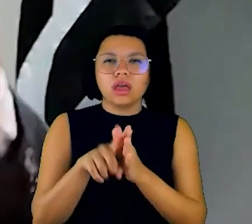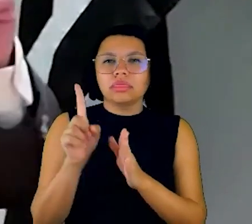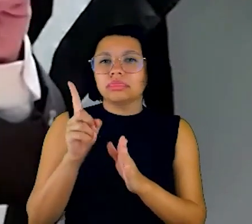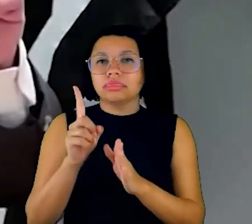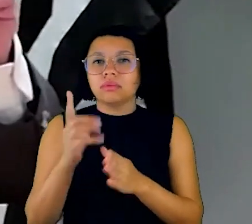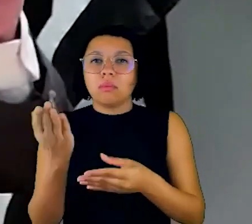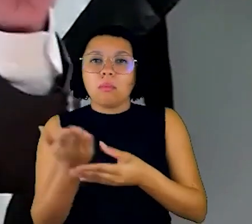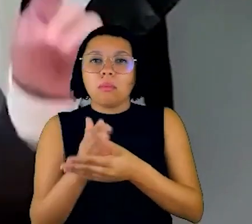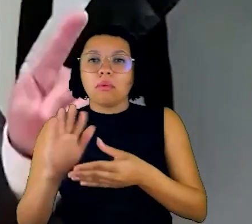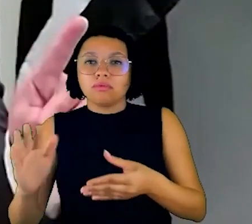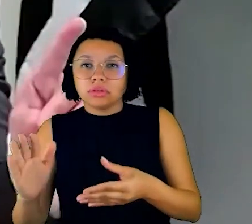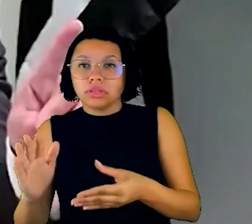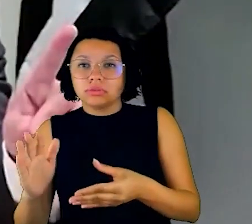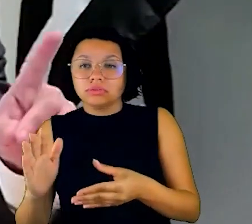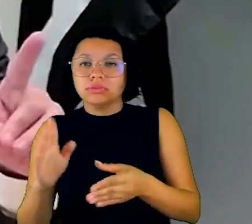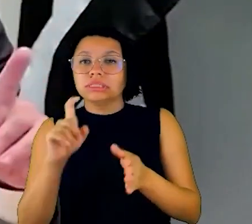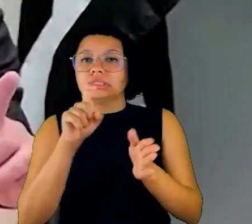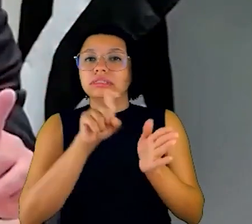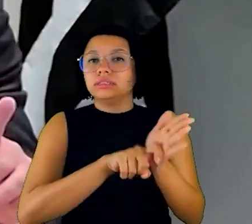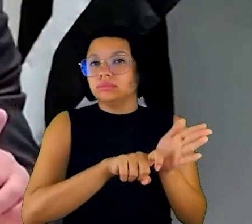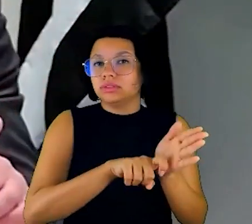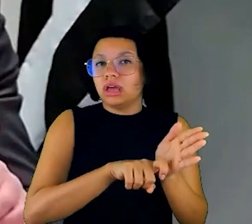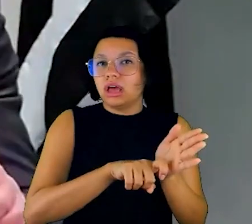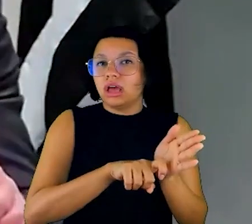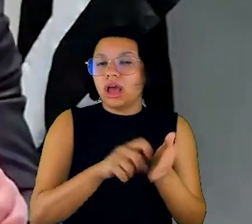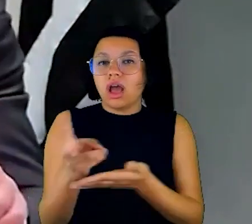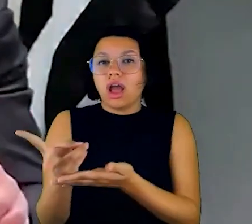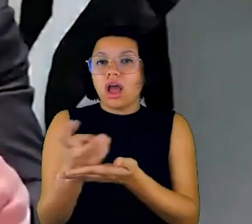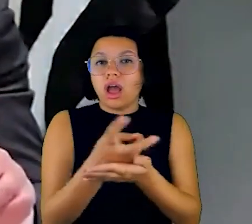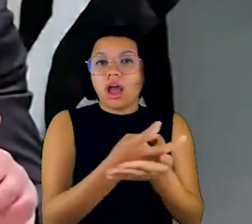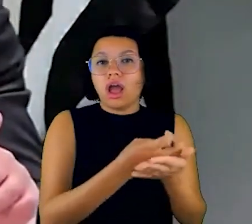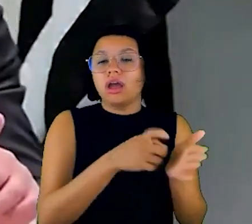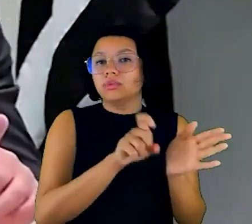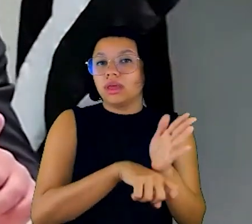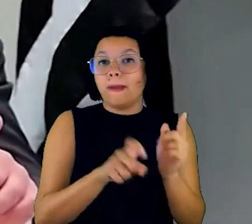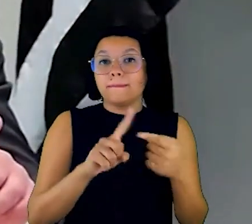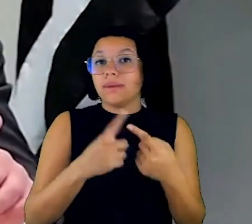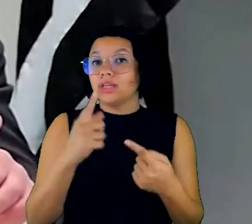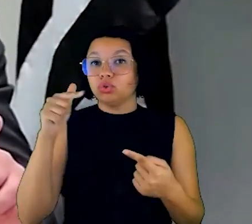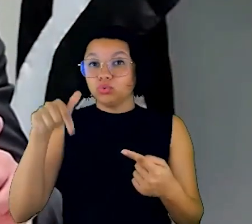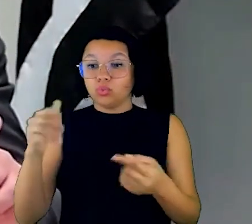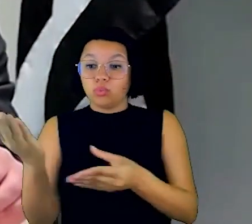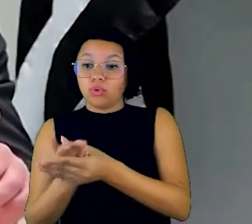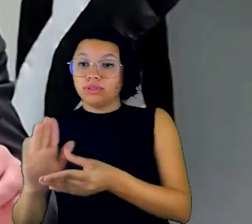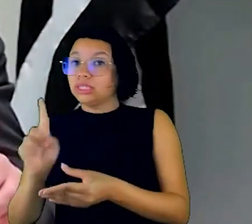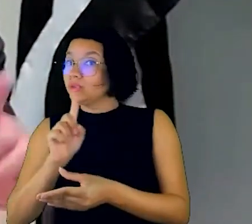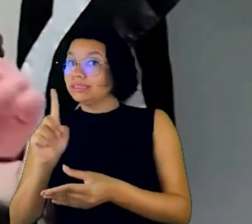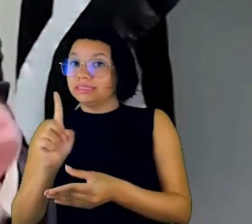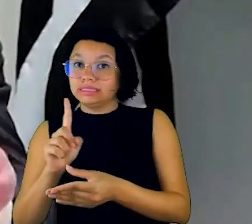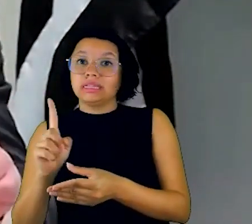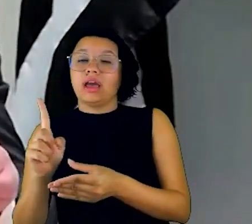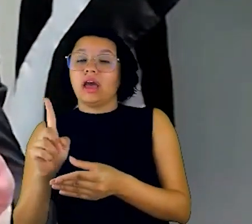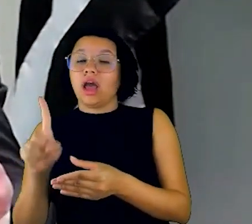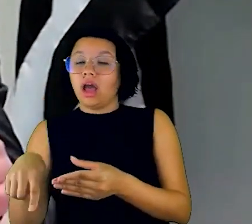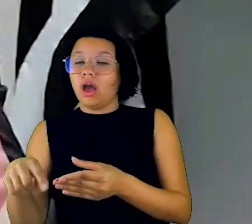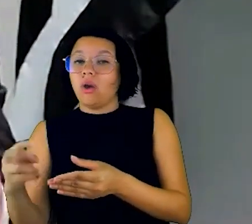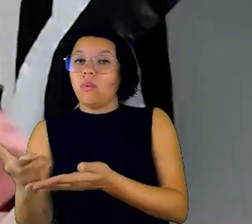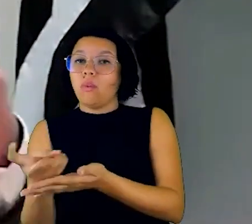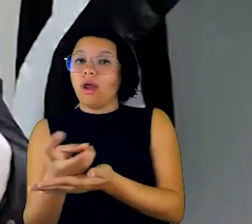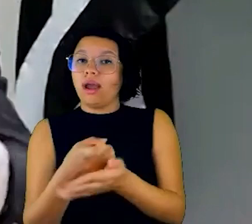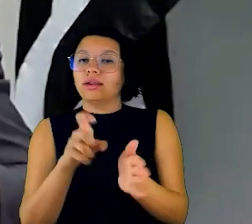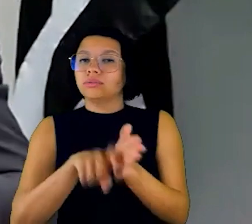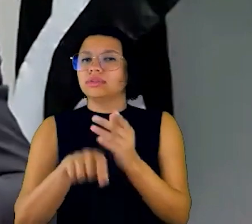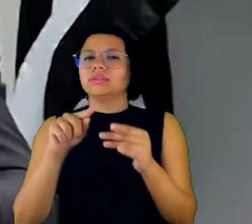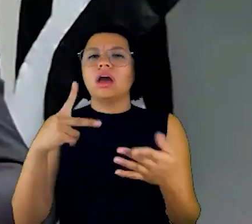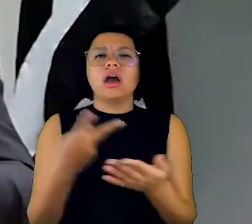dos processos tributários, mas dos processos não tributários. E isso acontece